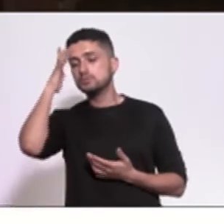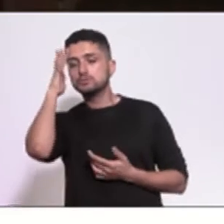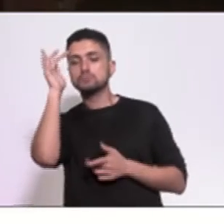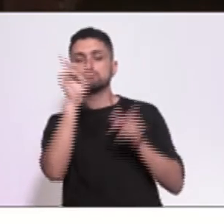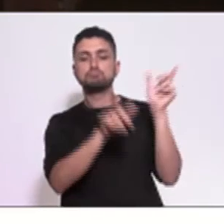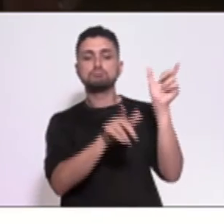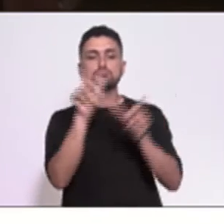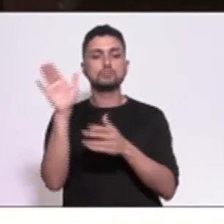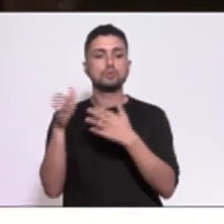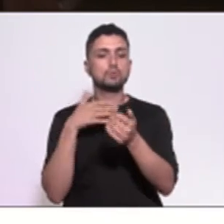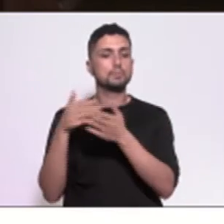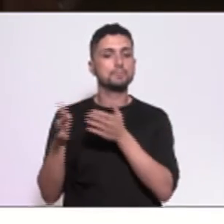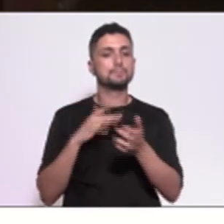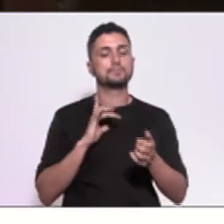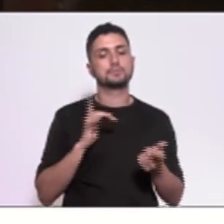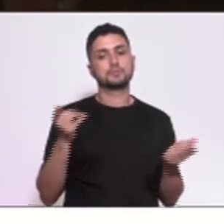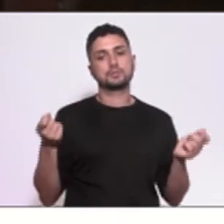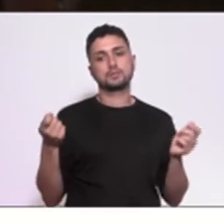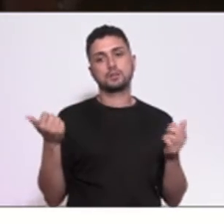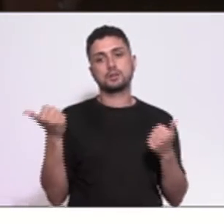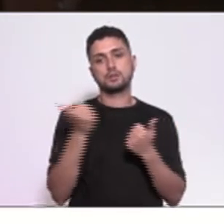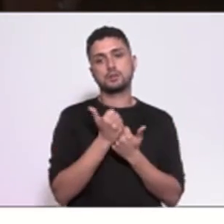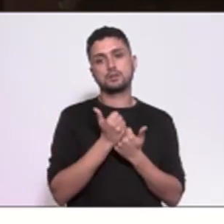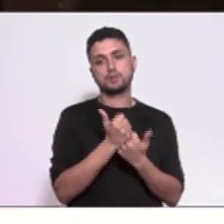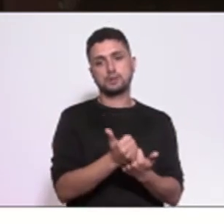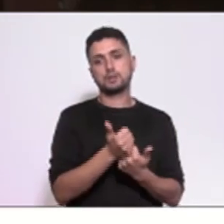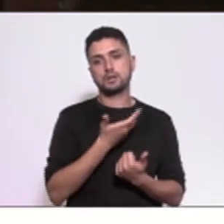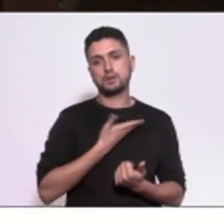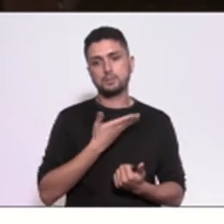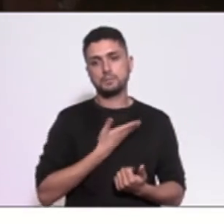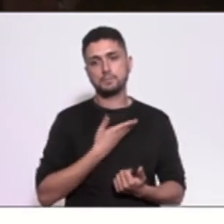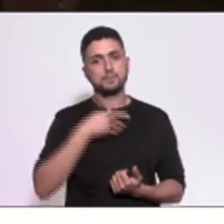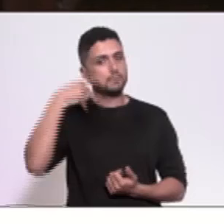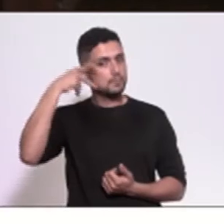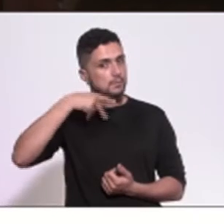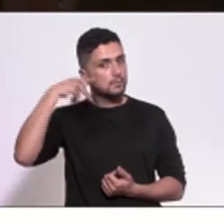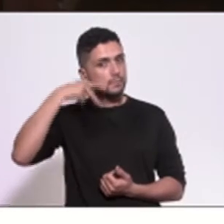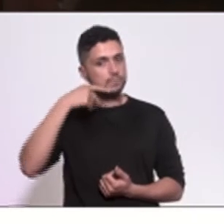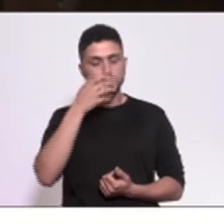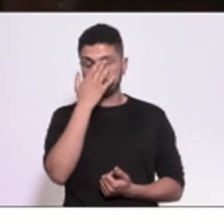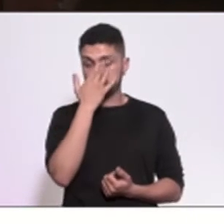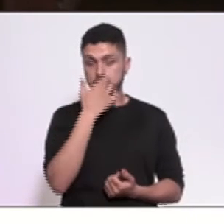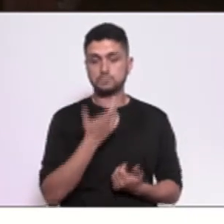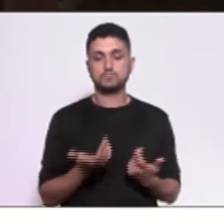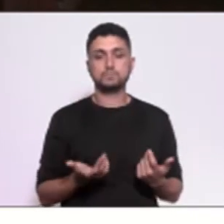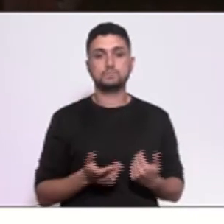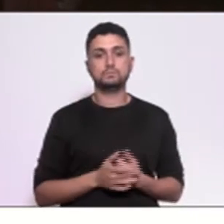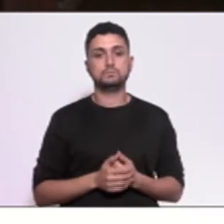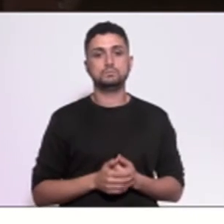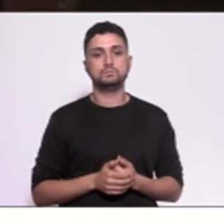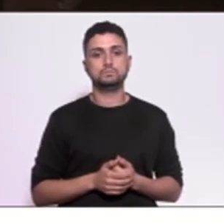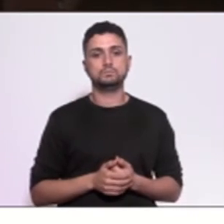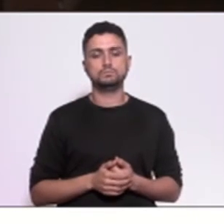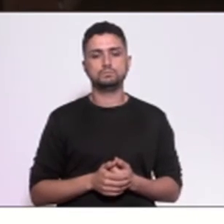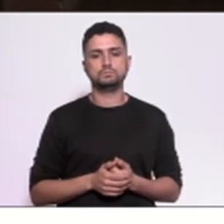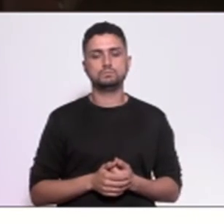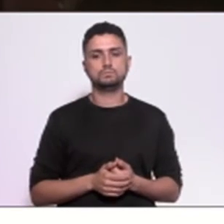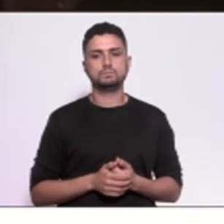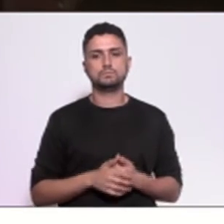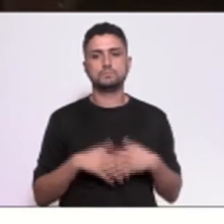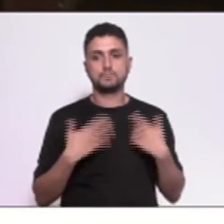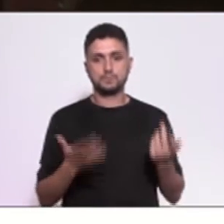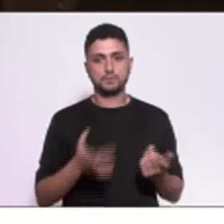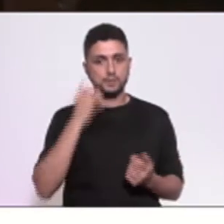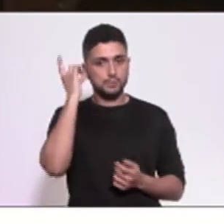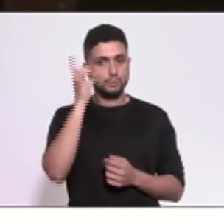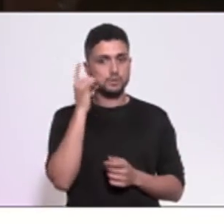senador, desde que tenha o apoiamento de seus colegas parlamentares. Portanto, senhores deputados